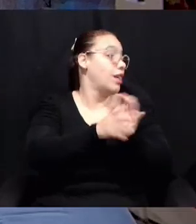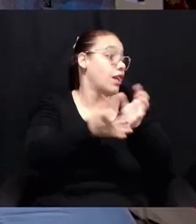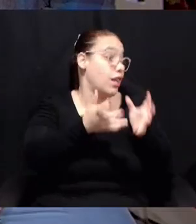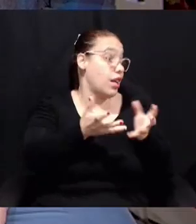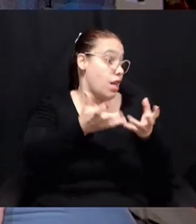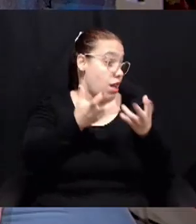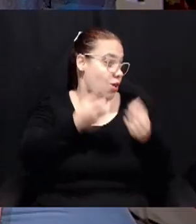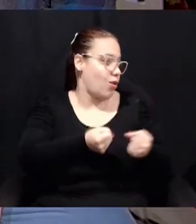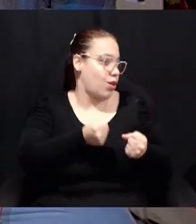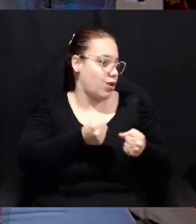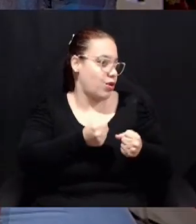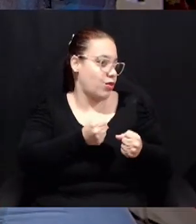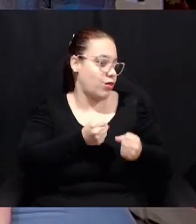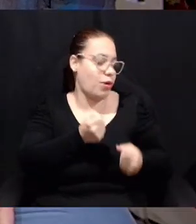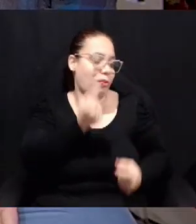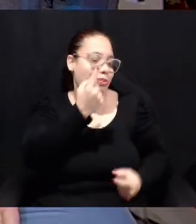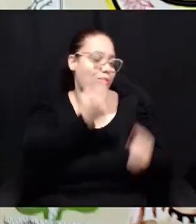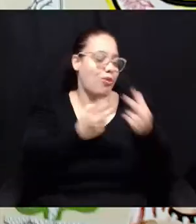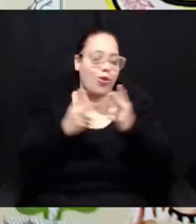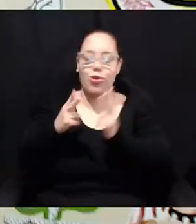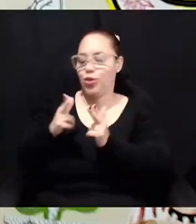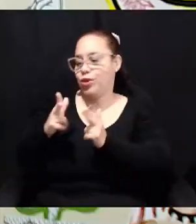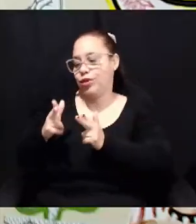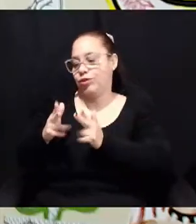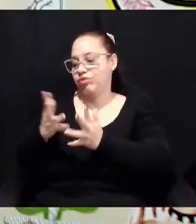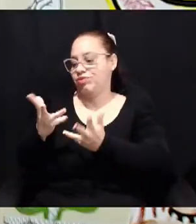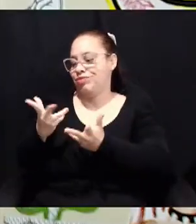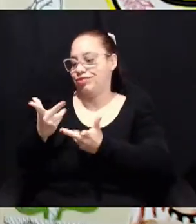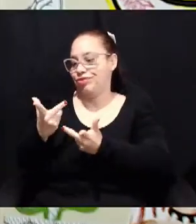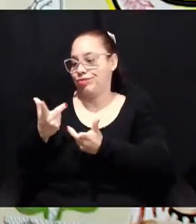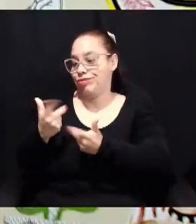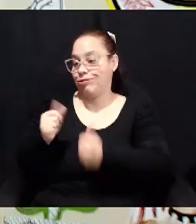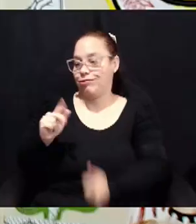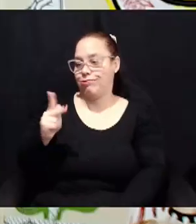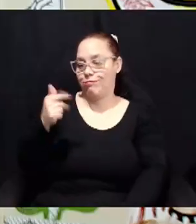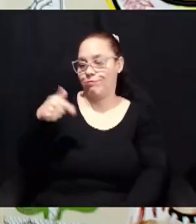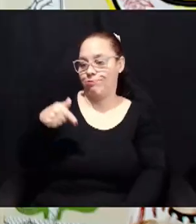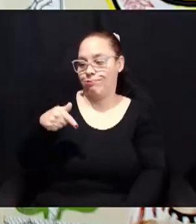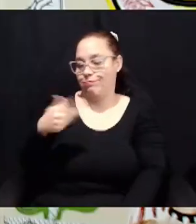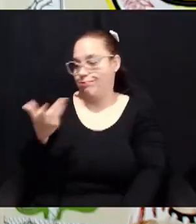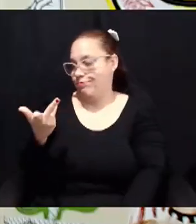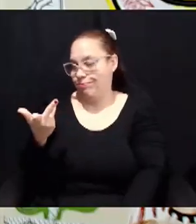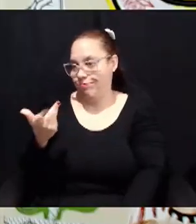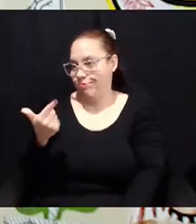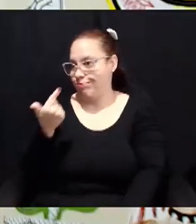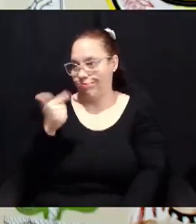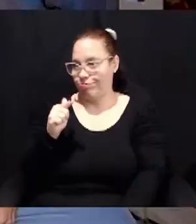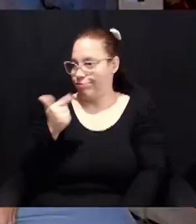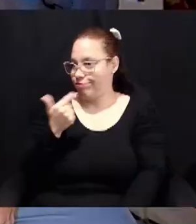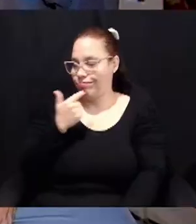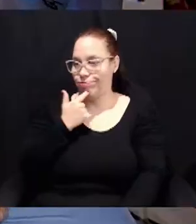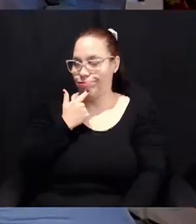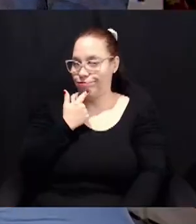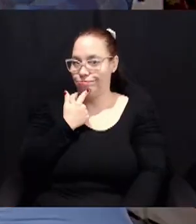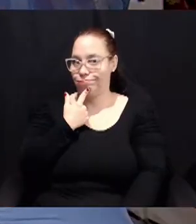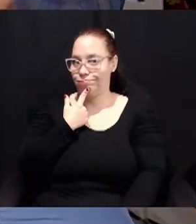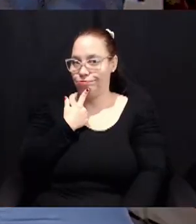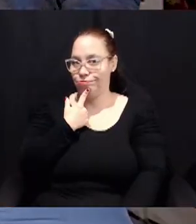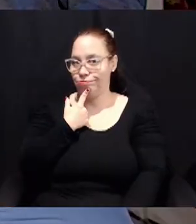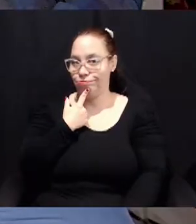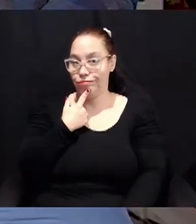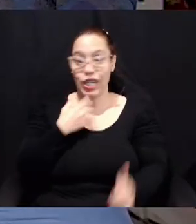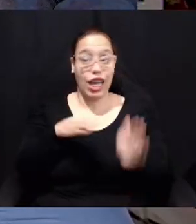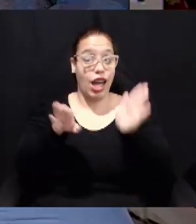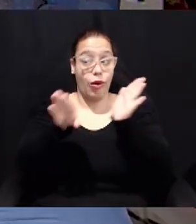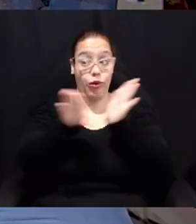Porque pouco tem a ver com qualidade do quadrinho, isso tem a ver com a gente não tem realmente alcance, né? Alcance de estar em